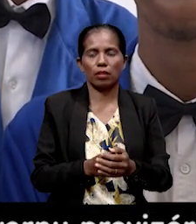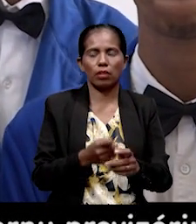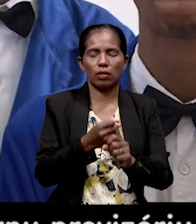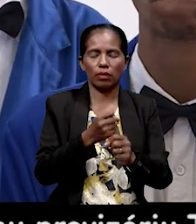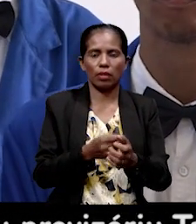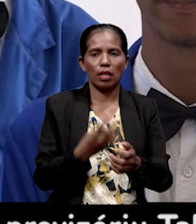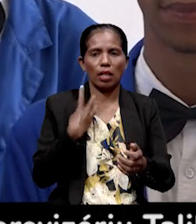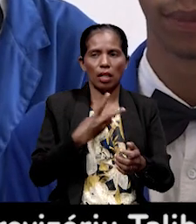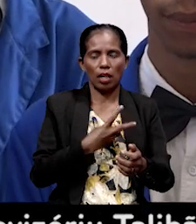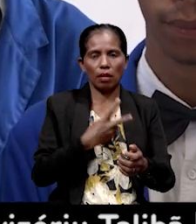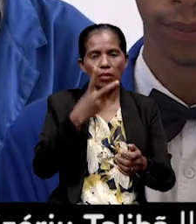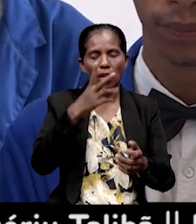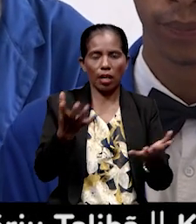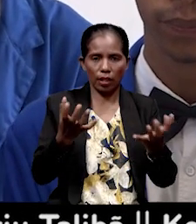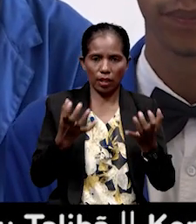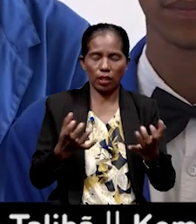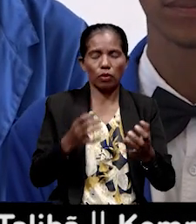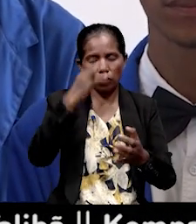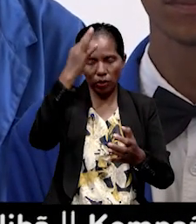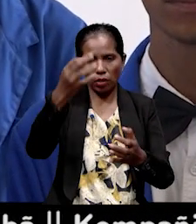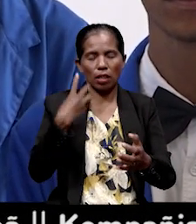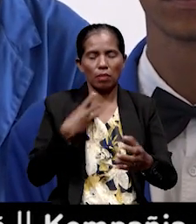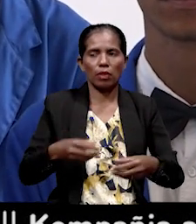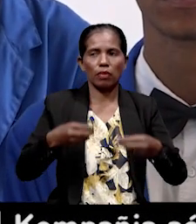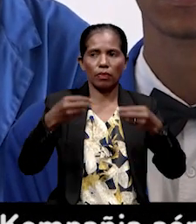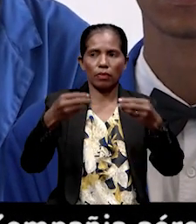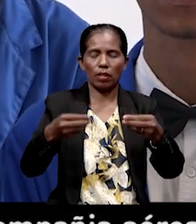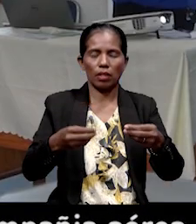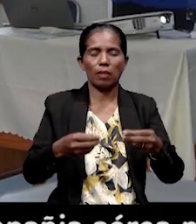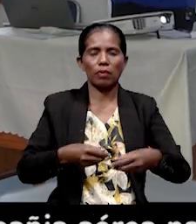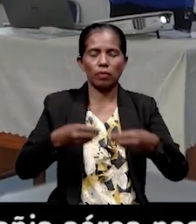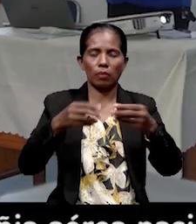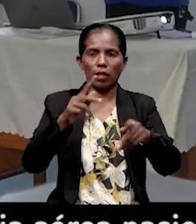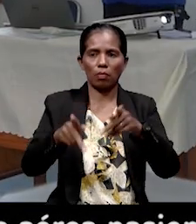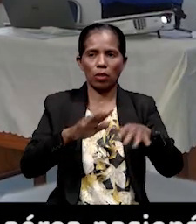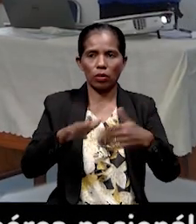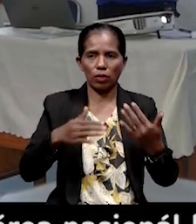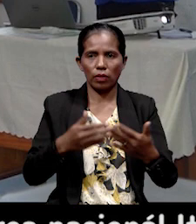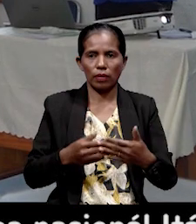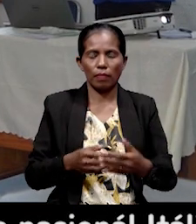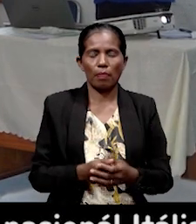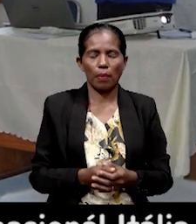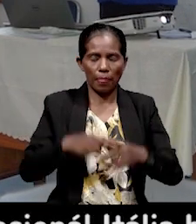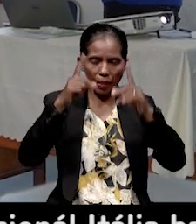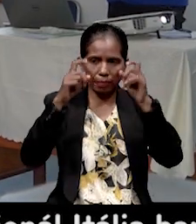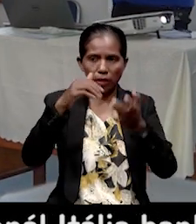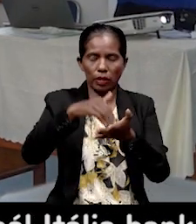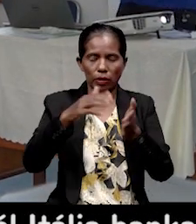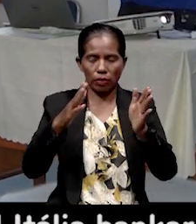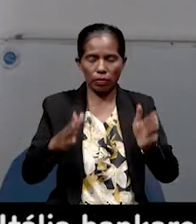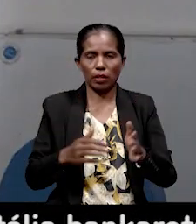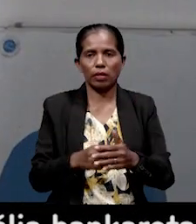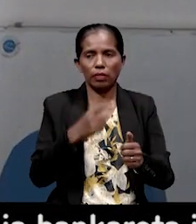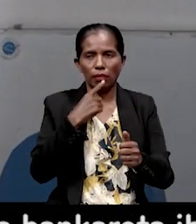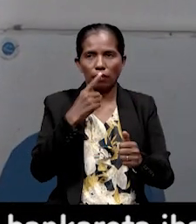ut, tamane ami optimista, abang bayru makina ne bel funsiona ia komunidad ini le. Iha exame científico ne estudante departamento